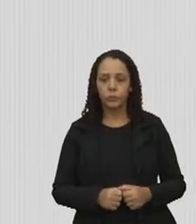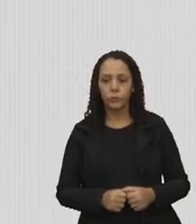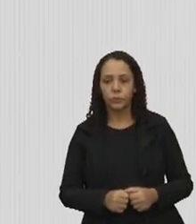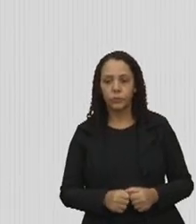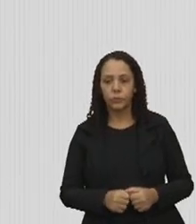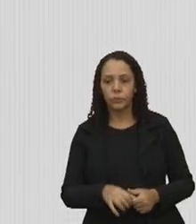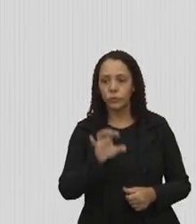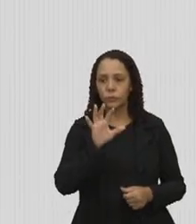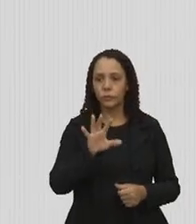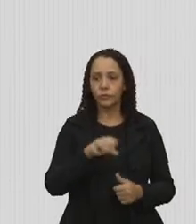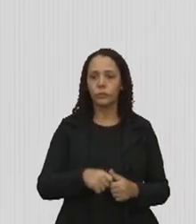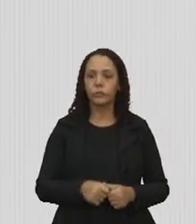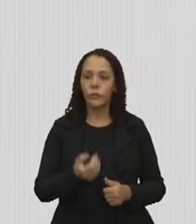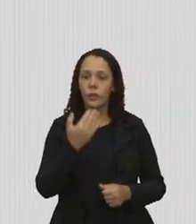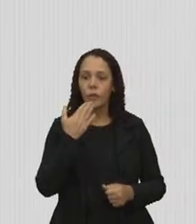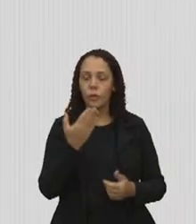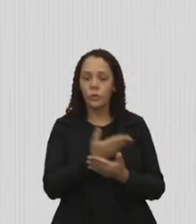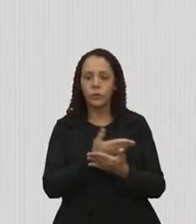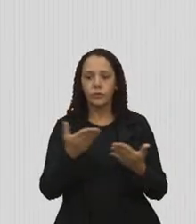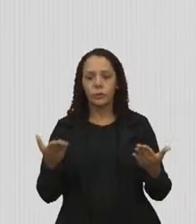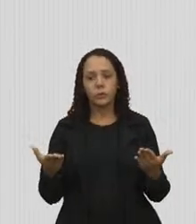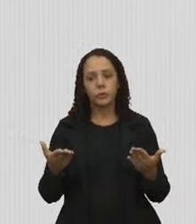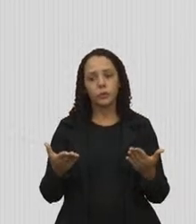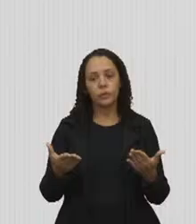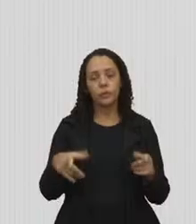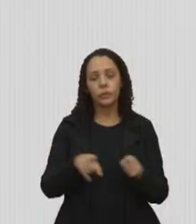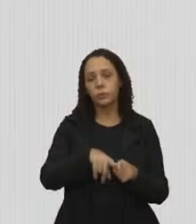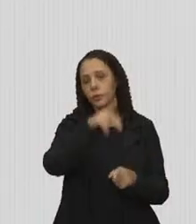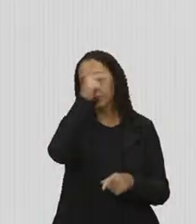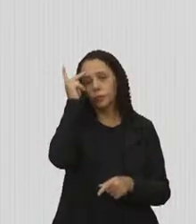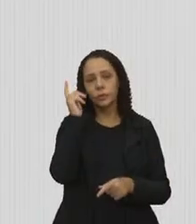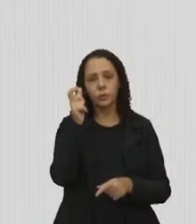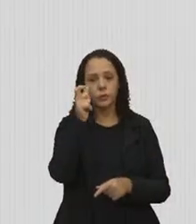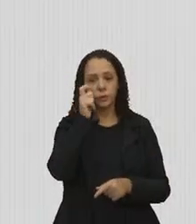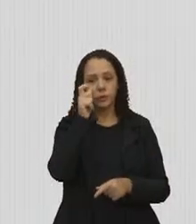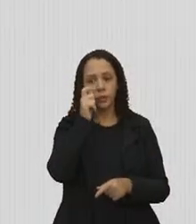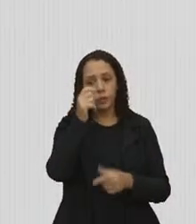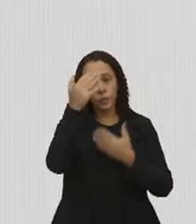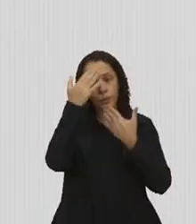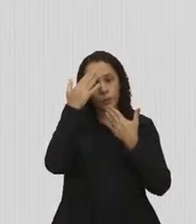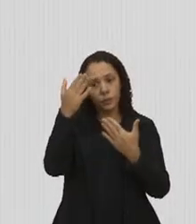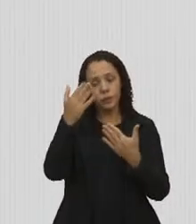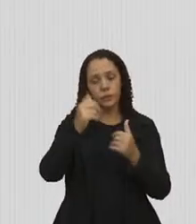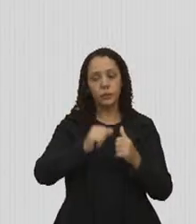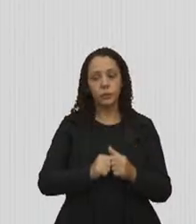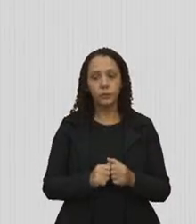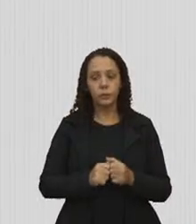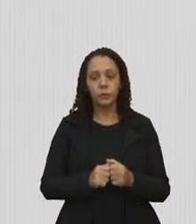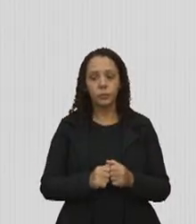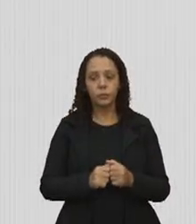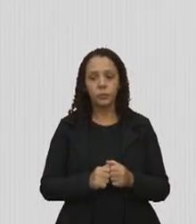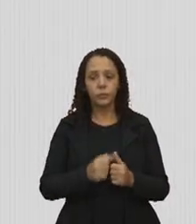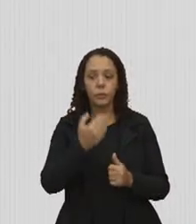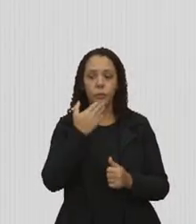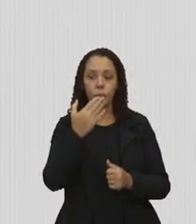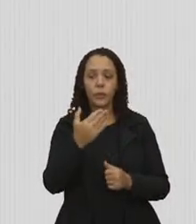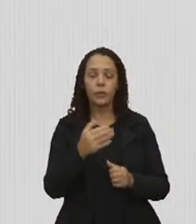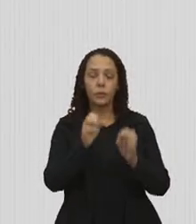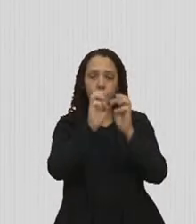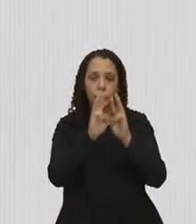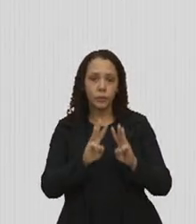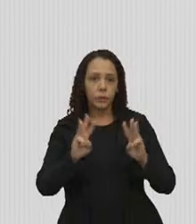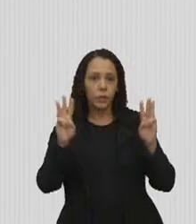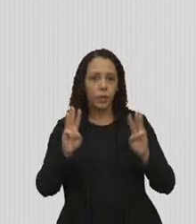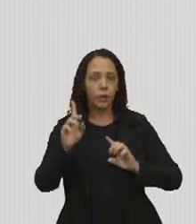Então é isso, pessoal. Eu peço a todos aqui presentes e quem está nos assistindo, e agradeço a quem está, que acesse nosso site,